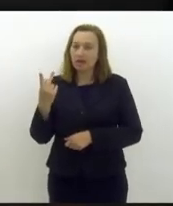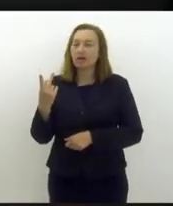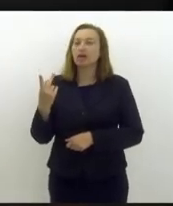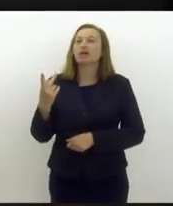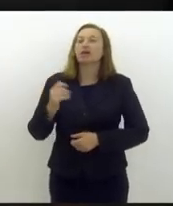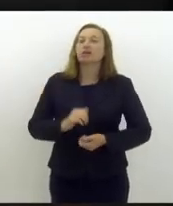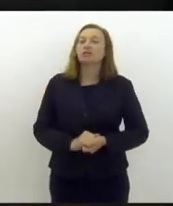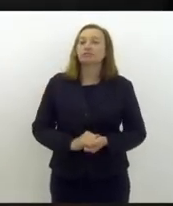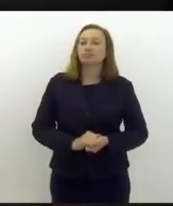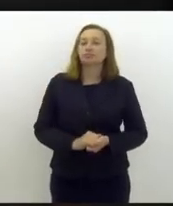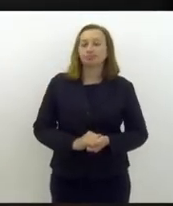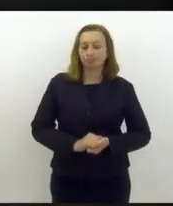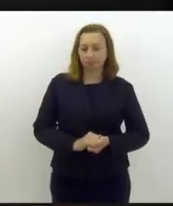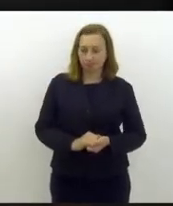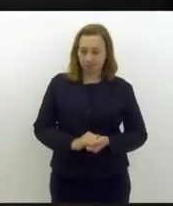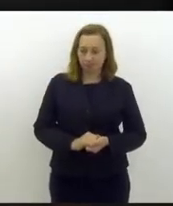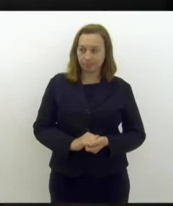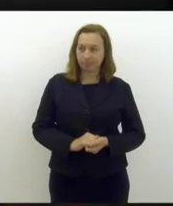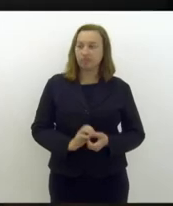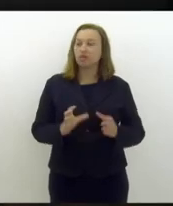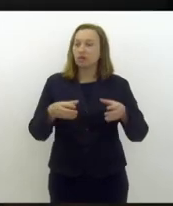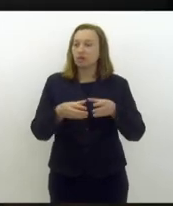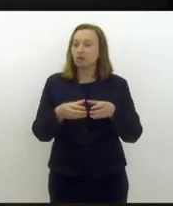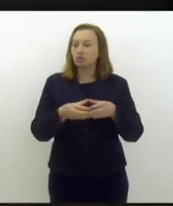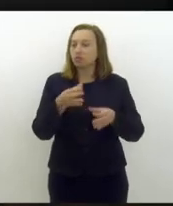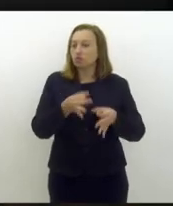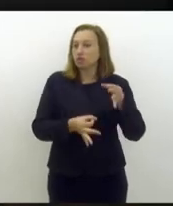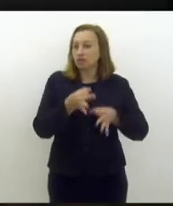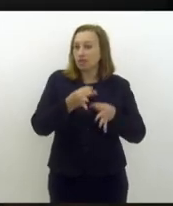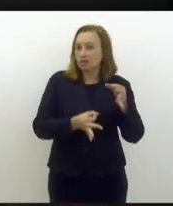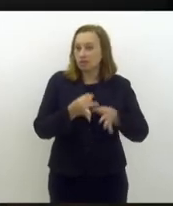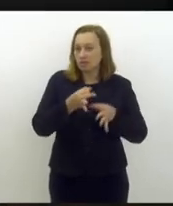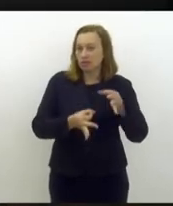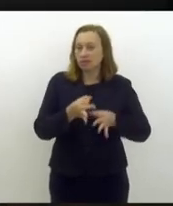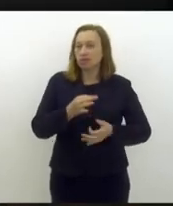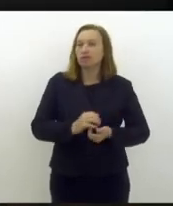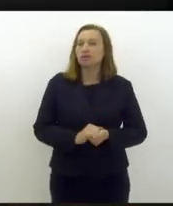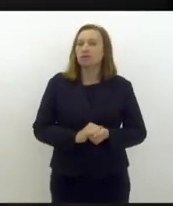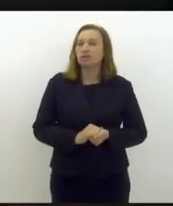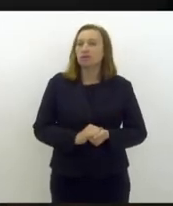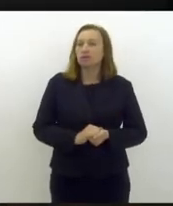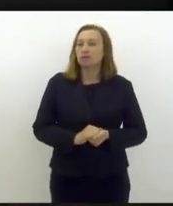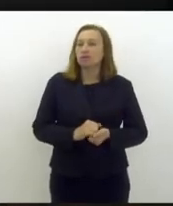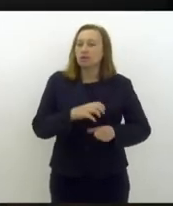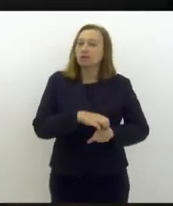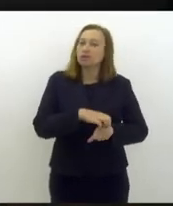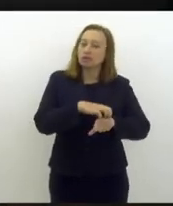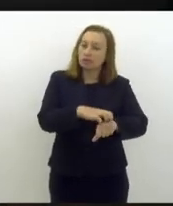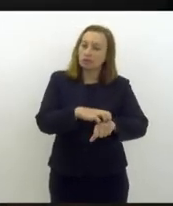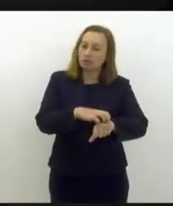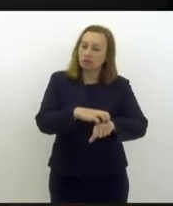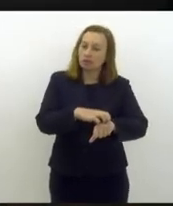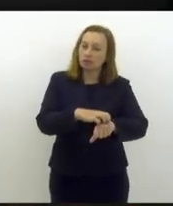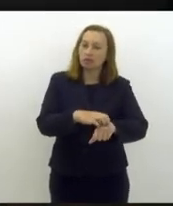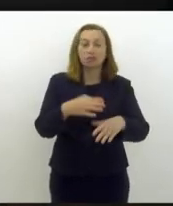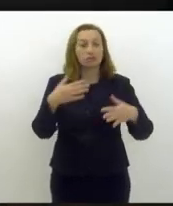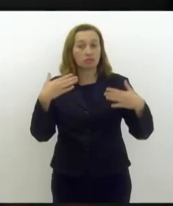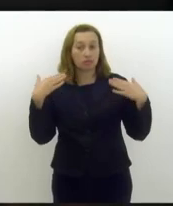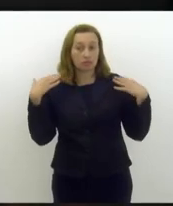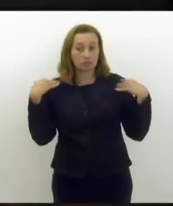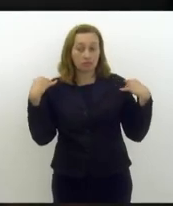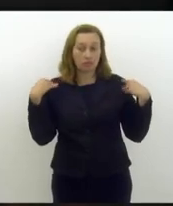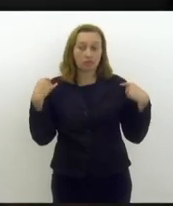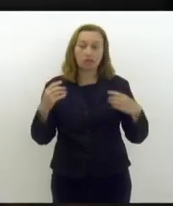Renato Miranda perdendo de pareceres das comissões Constituição e Justiça de Transportes e esporte lazer